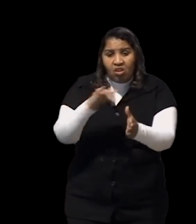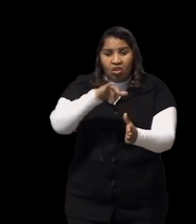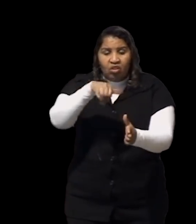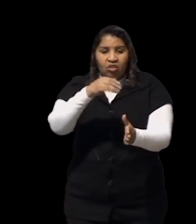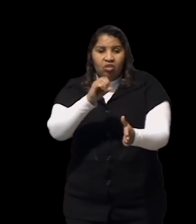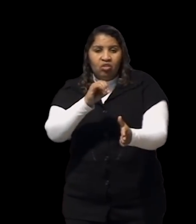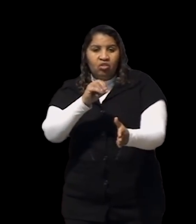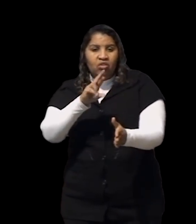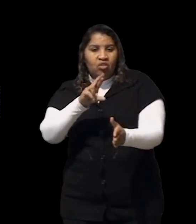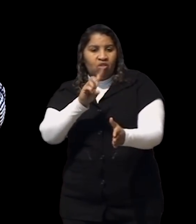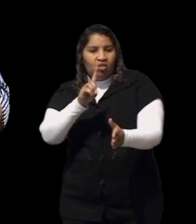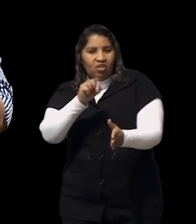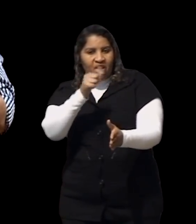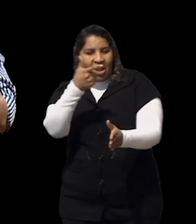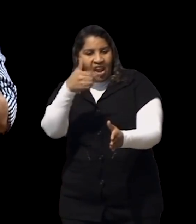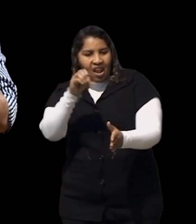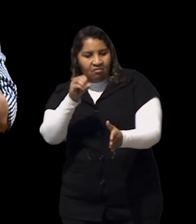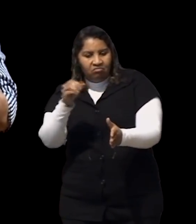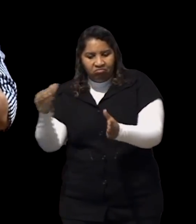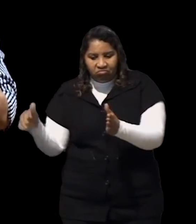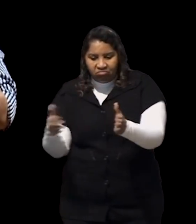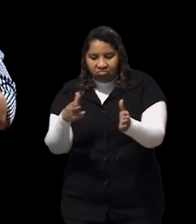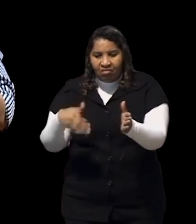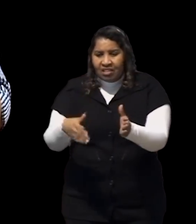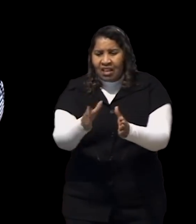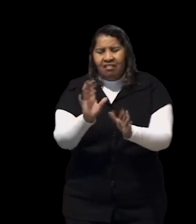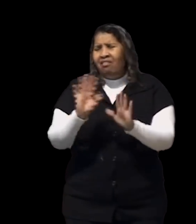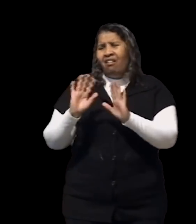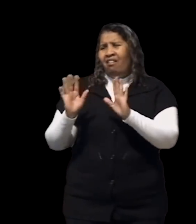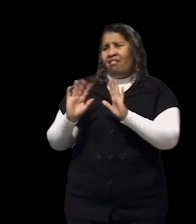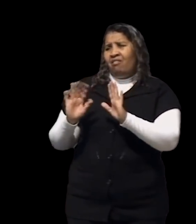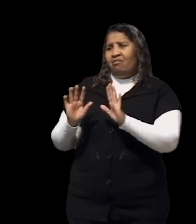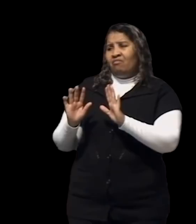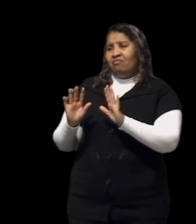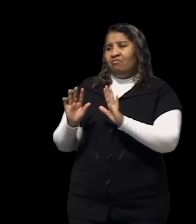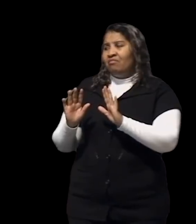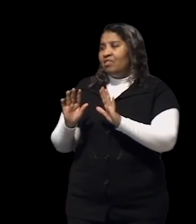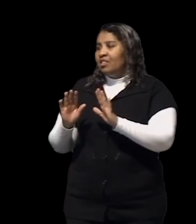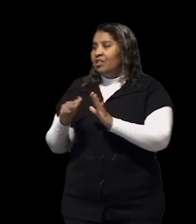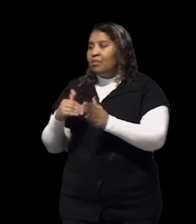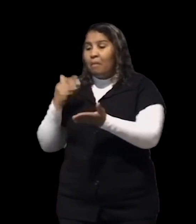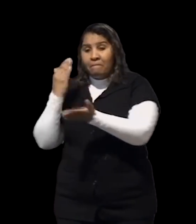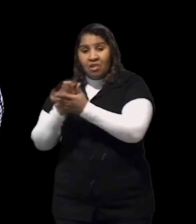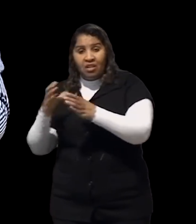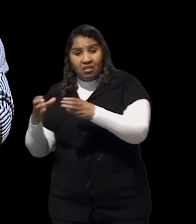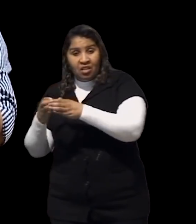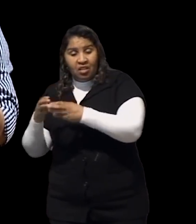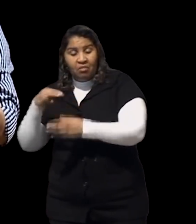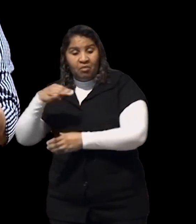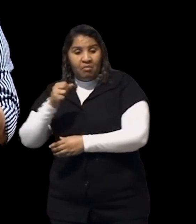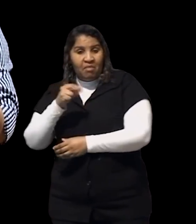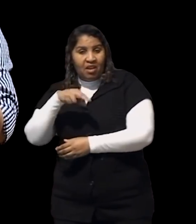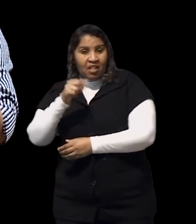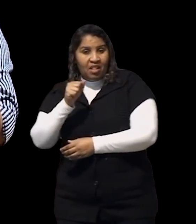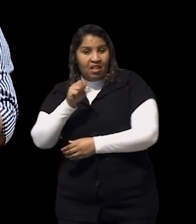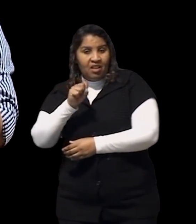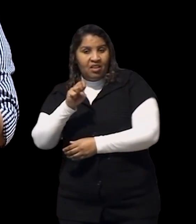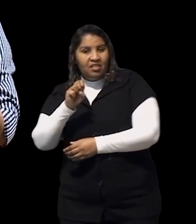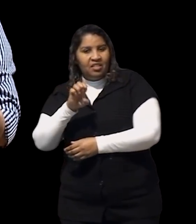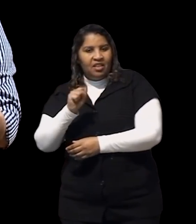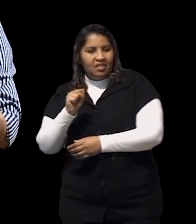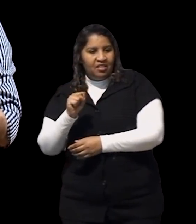chega as tribos de Rúben e de gade e metade da Tribo de Manassés Qual o seguinte eu sei que tem uma promessa